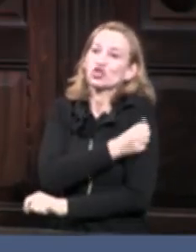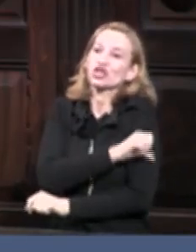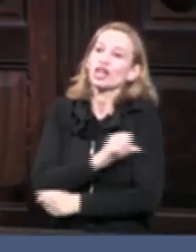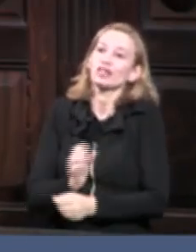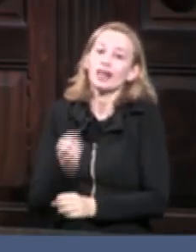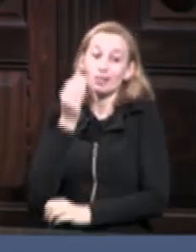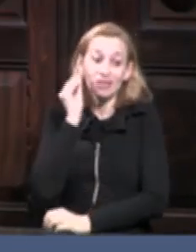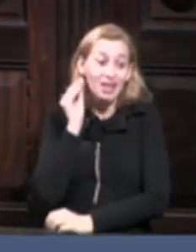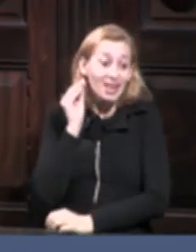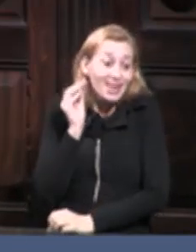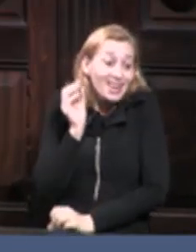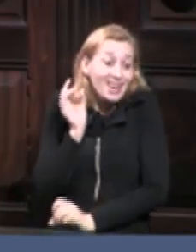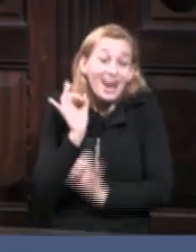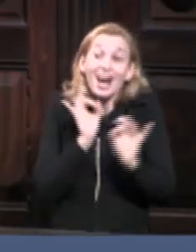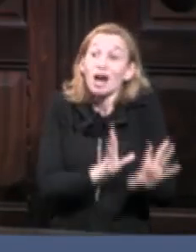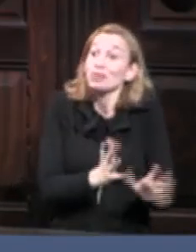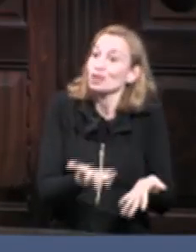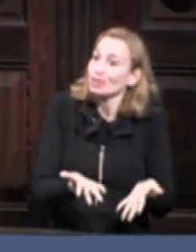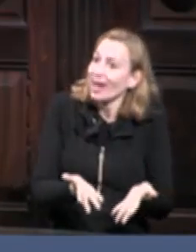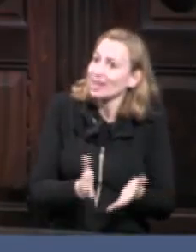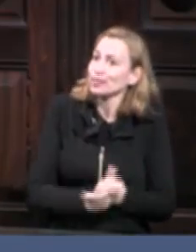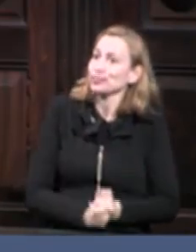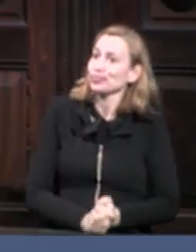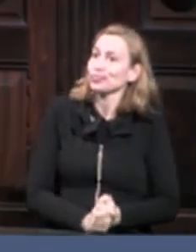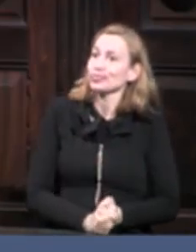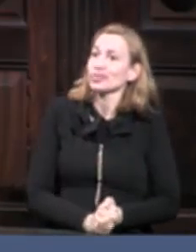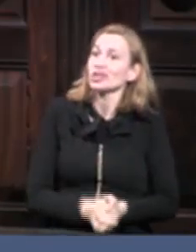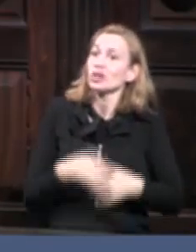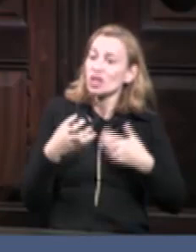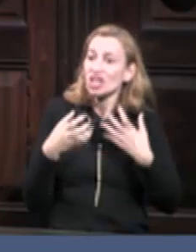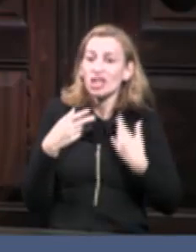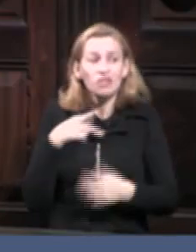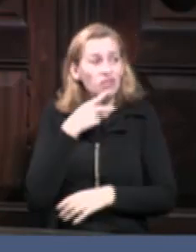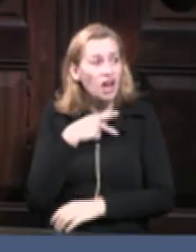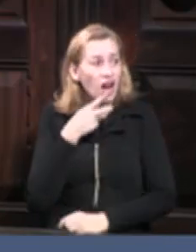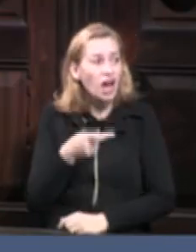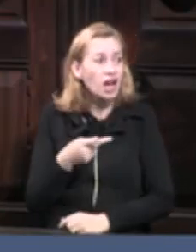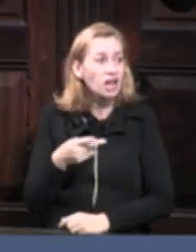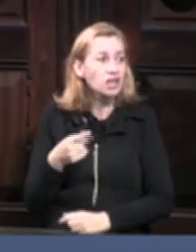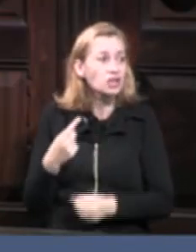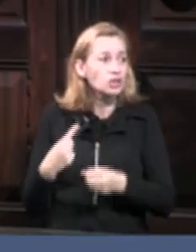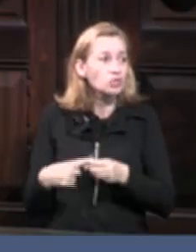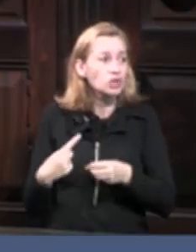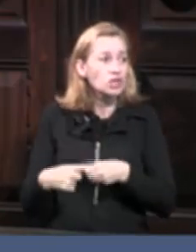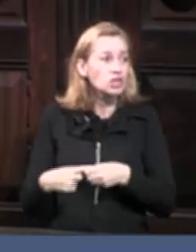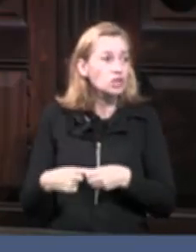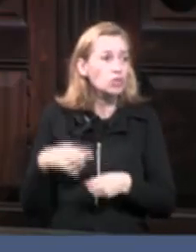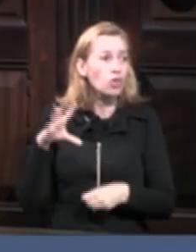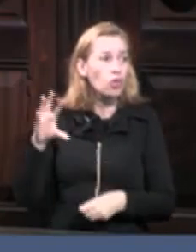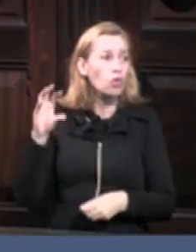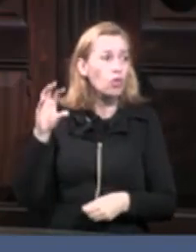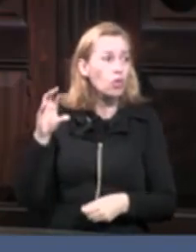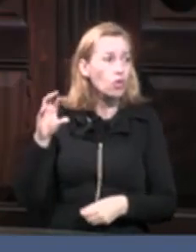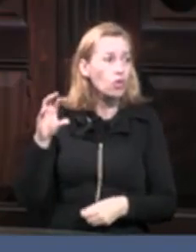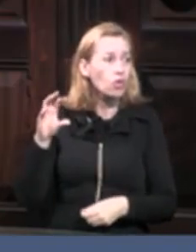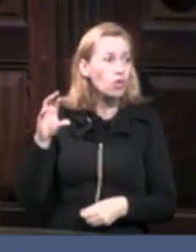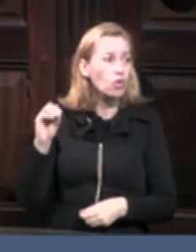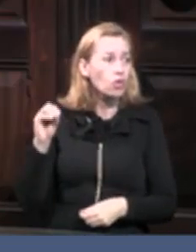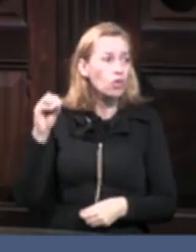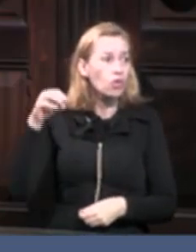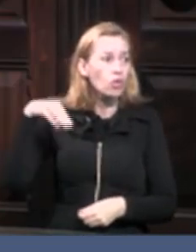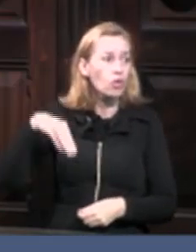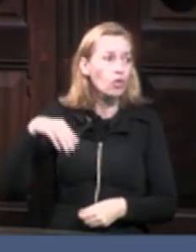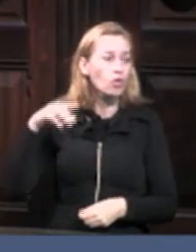completamente abandonado. E hoje eu queria dar um destaque ao município de Sumidouro. Sumidouro, que é um dos maiores